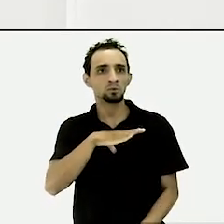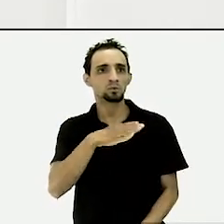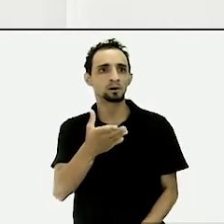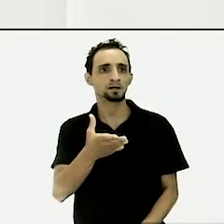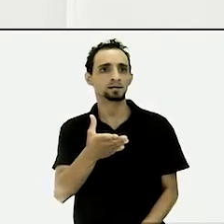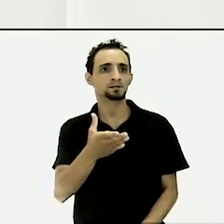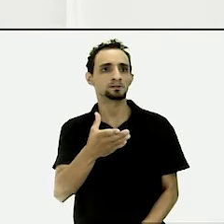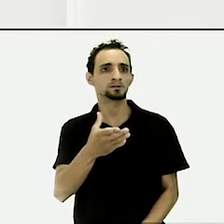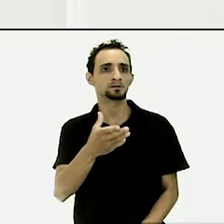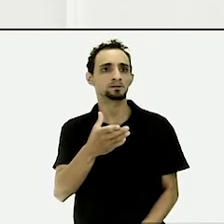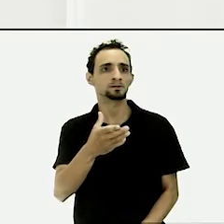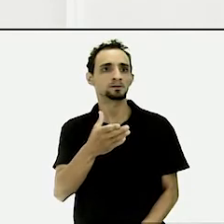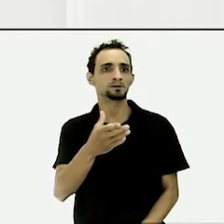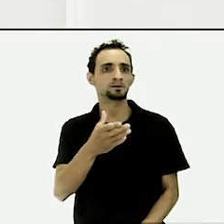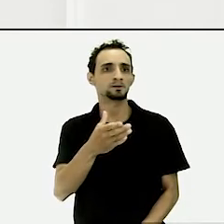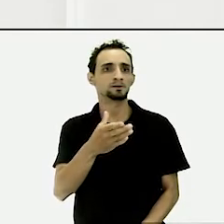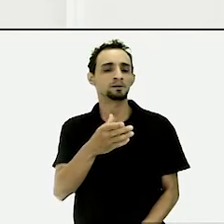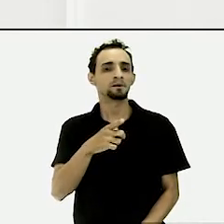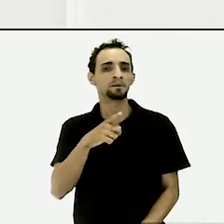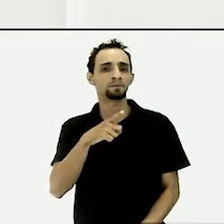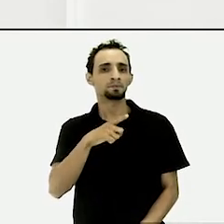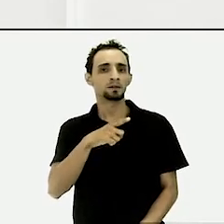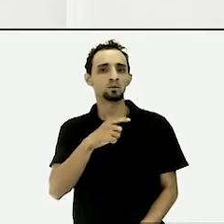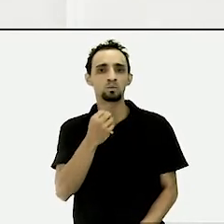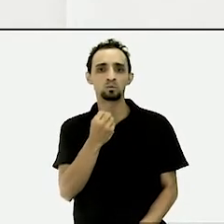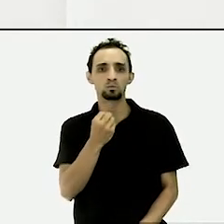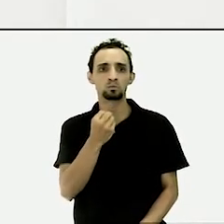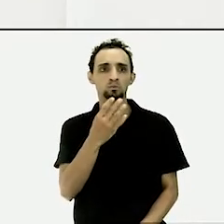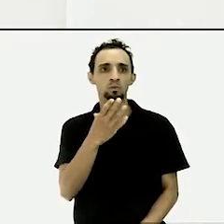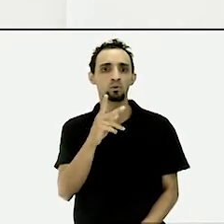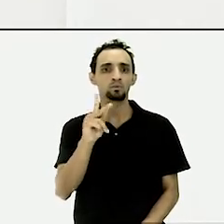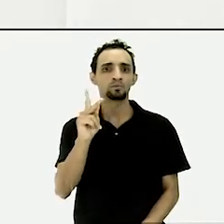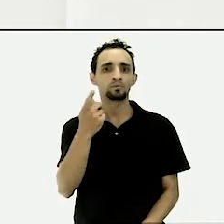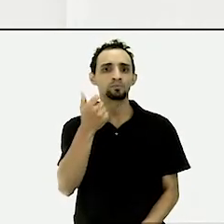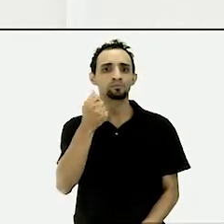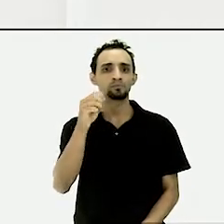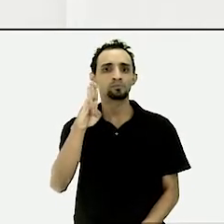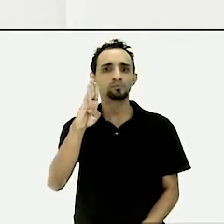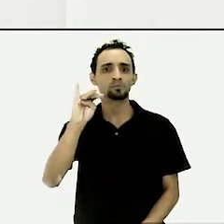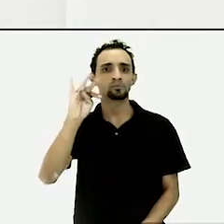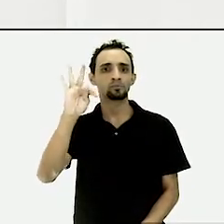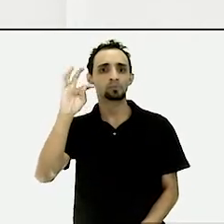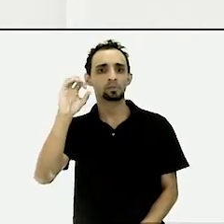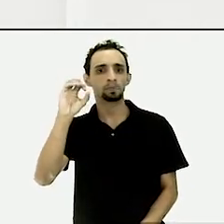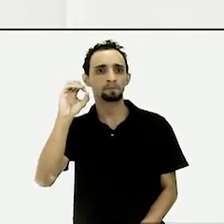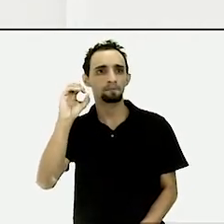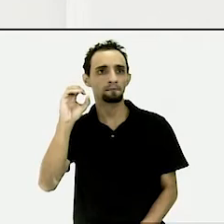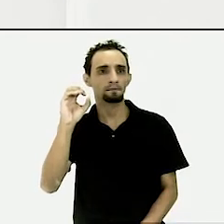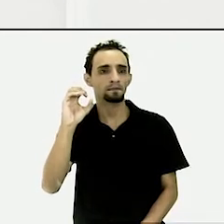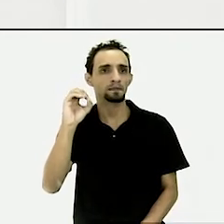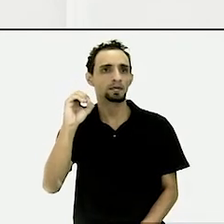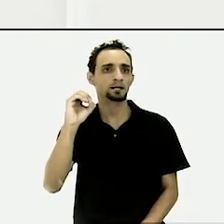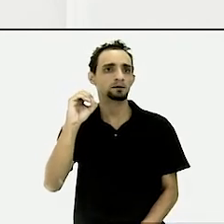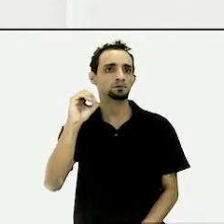mais, passando pelo CAPS, faz um mês que eu passo pelo CAPS, né, um mês mais ou menos, você me levou, mais um mês mais ou